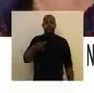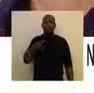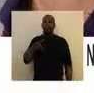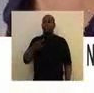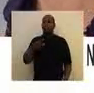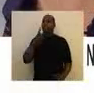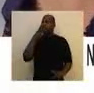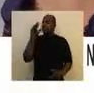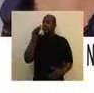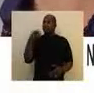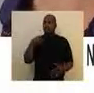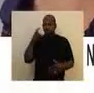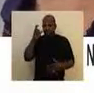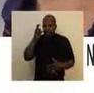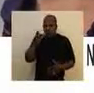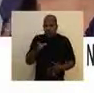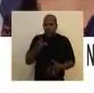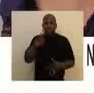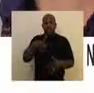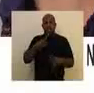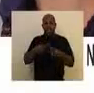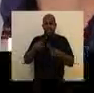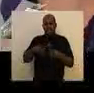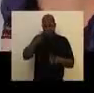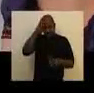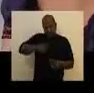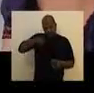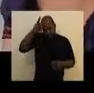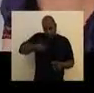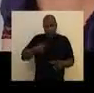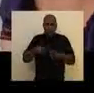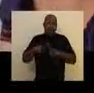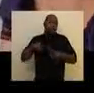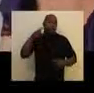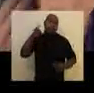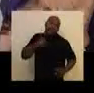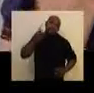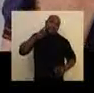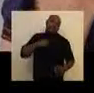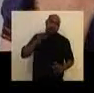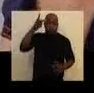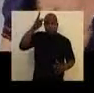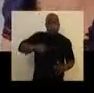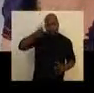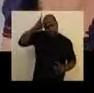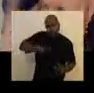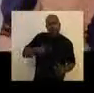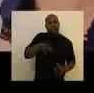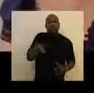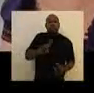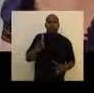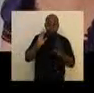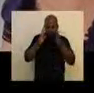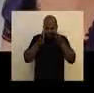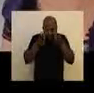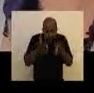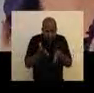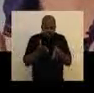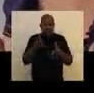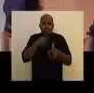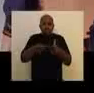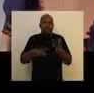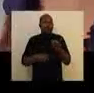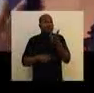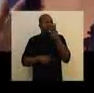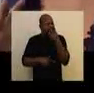de audiodescrição. Eles não estarem trabalhando, eles não estarem aprendendo alguma coisa em função de si mesmo, né? Assim, da própria deficiência, eles